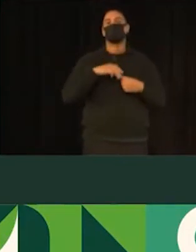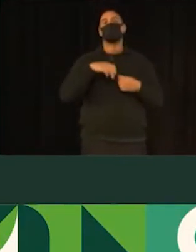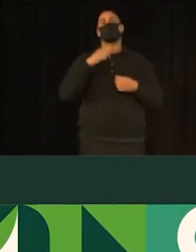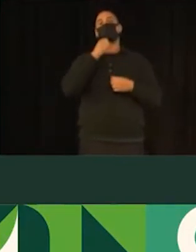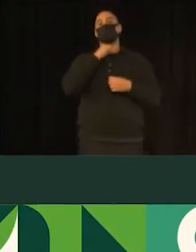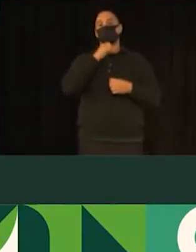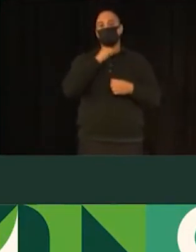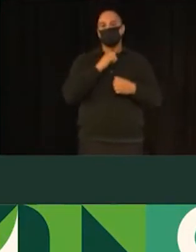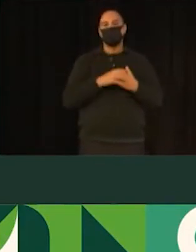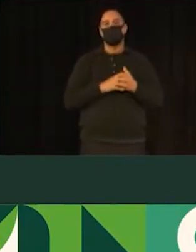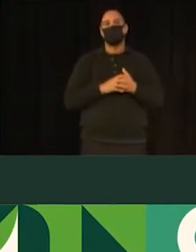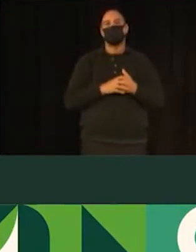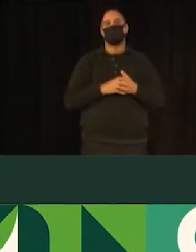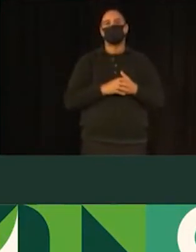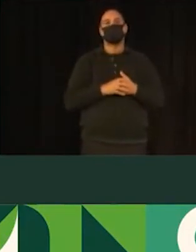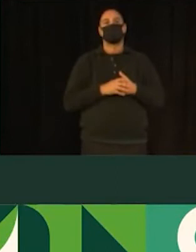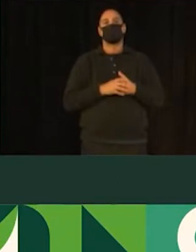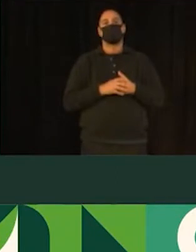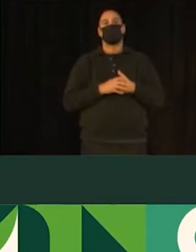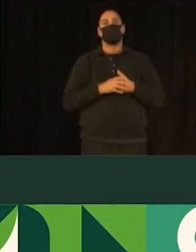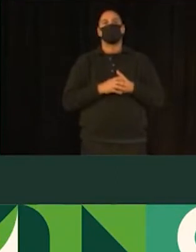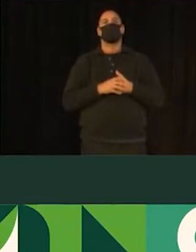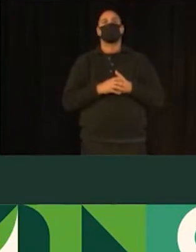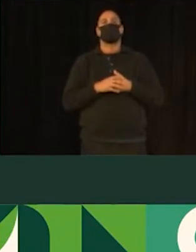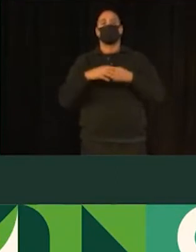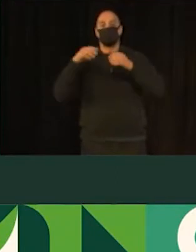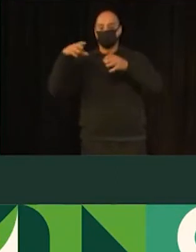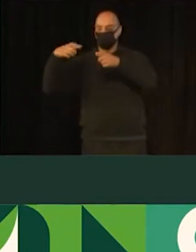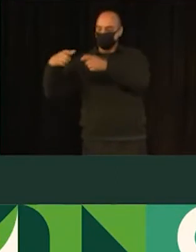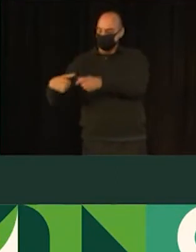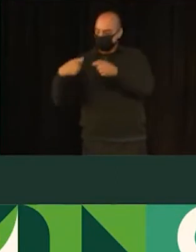Essa é uma estação tipo, né? Nós temos várias estações tipos ao longo da linha.